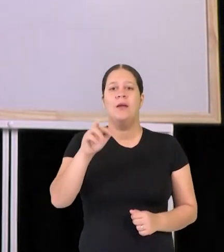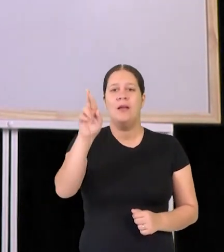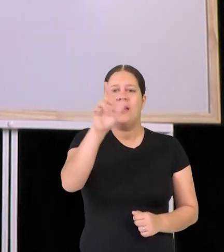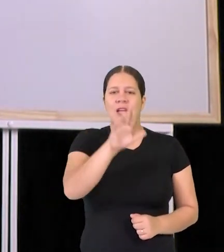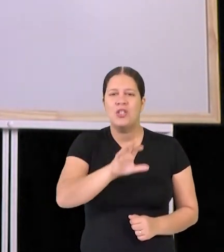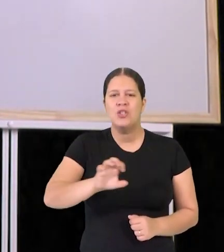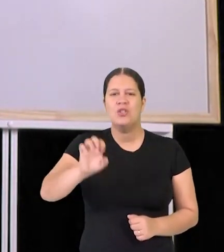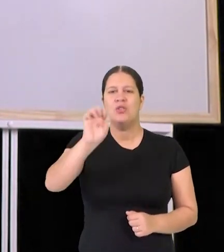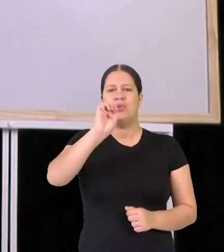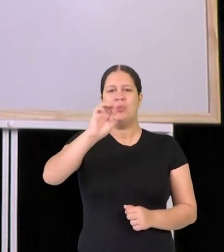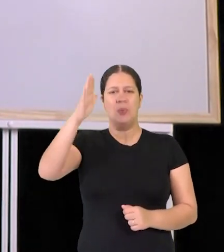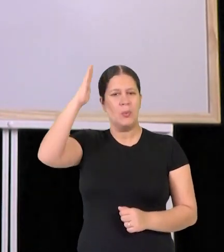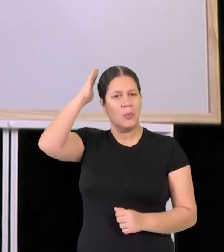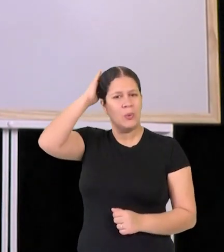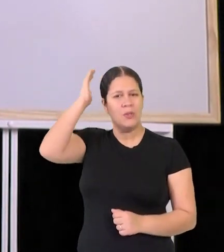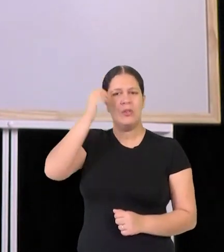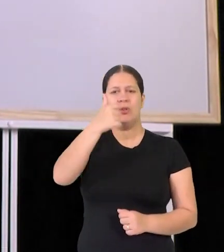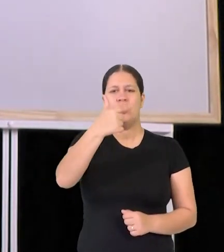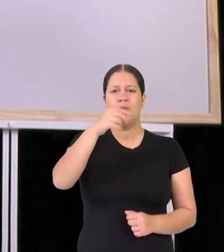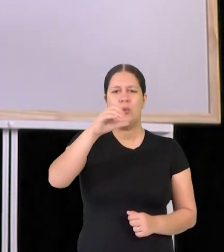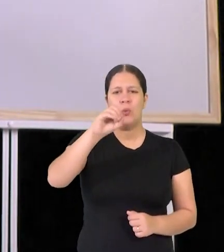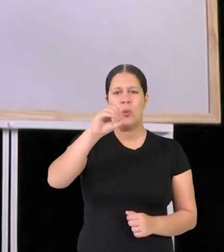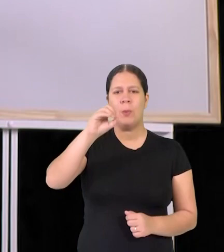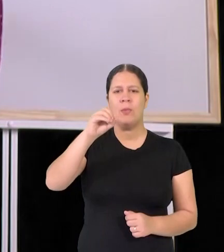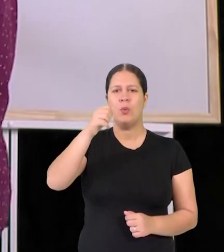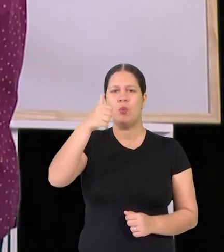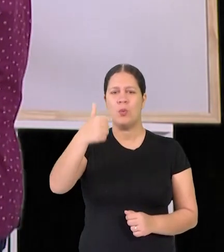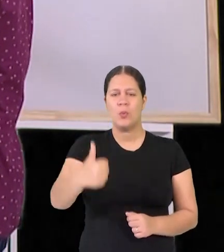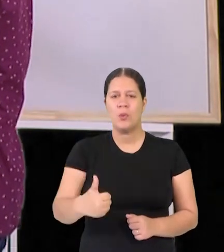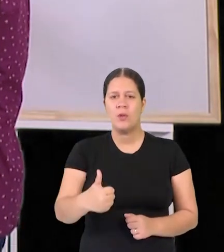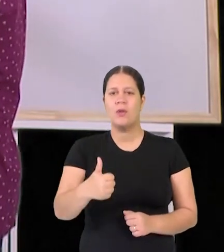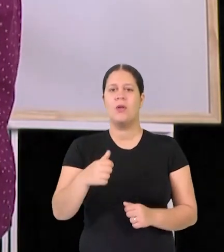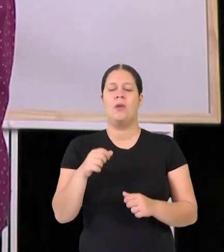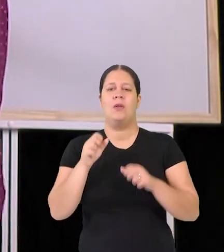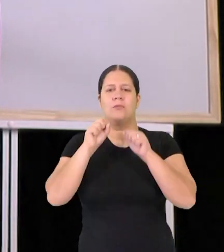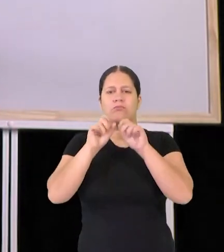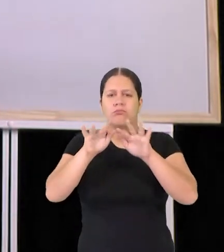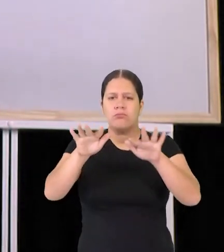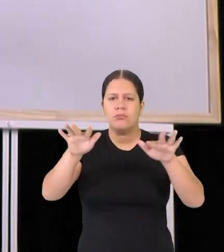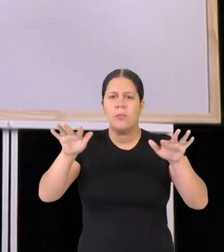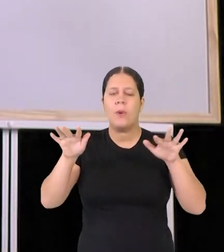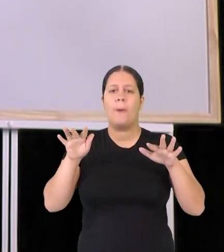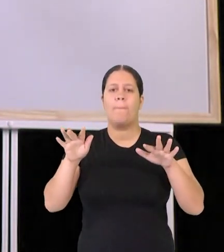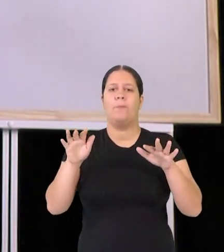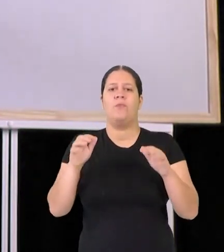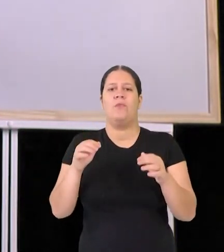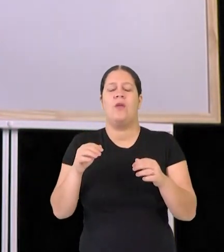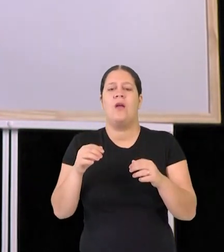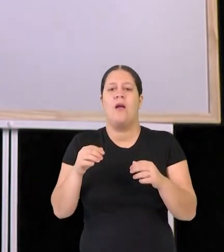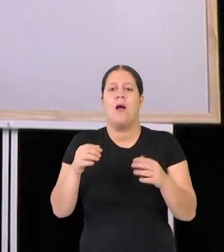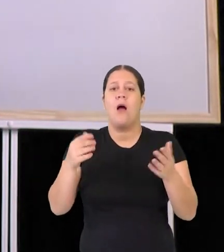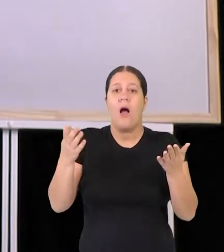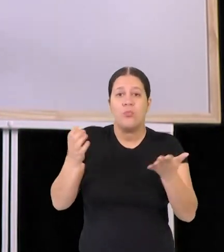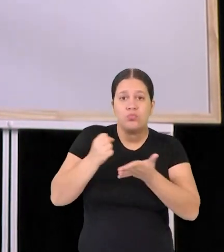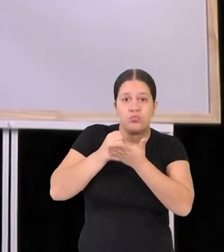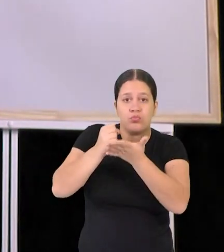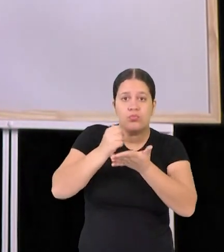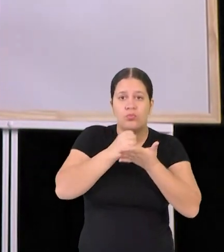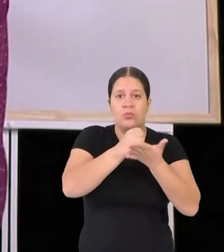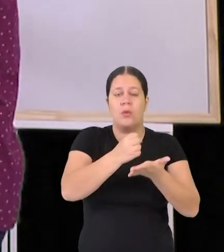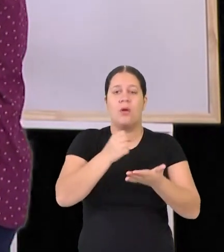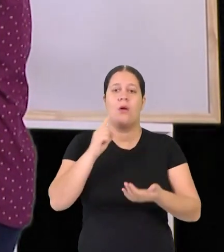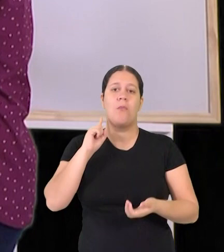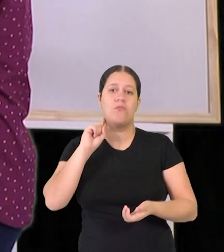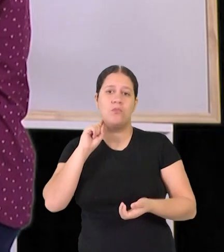Araucária no ano de 2001. Dispersão aqui significa dissipação. Quando as condições são favoráveis, os poluentes